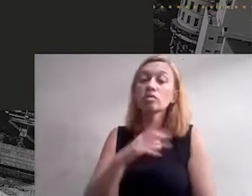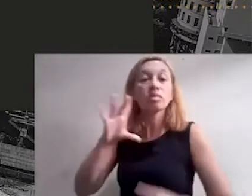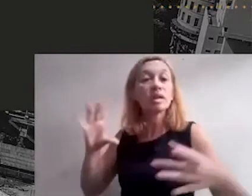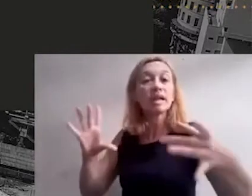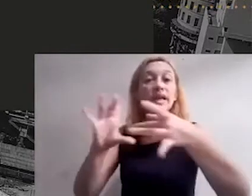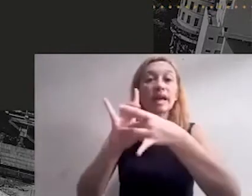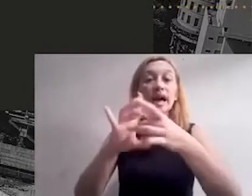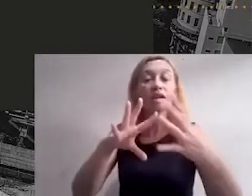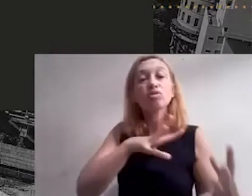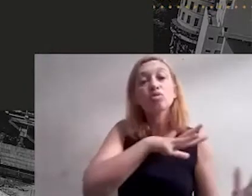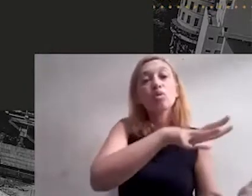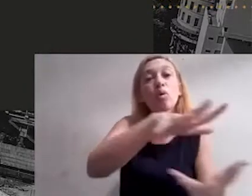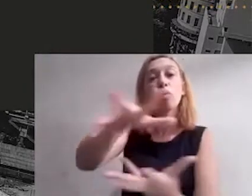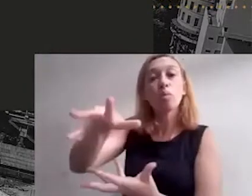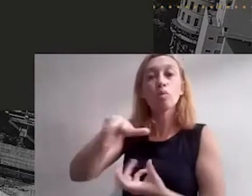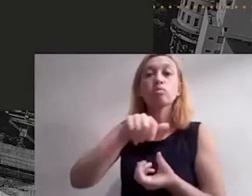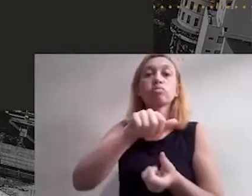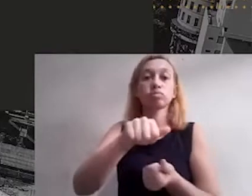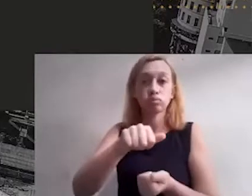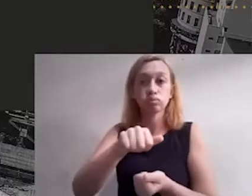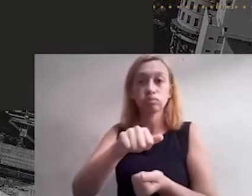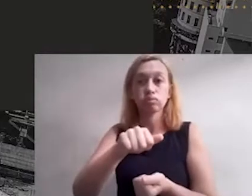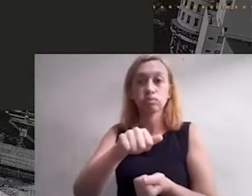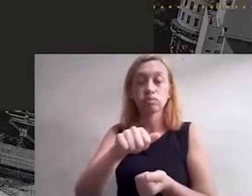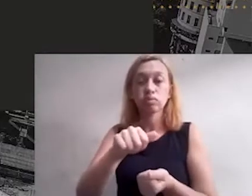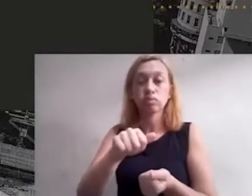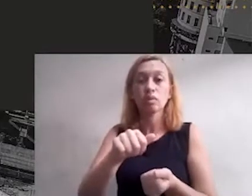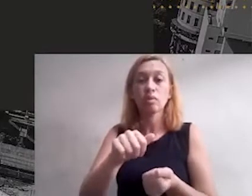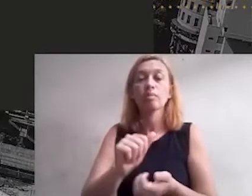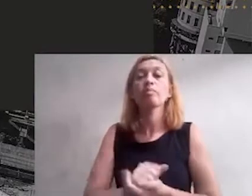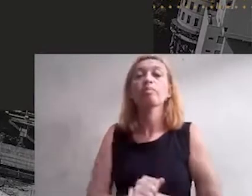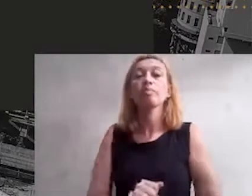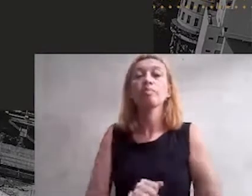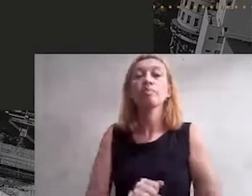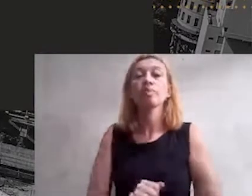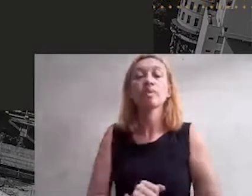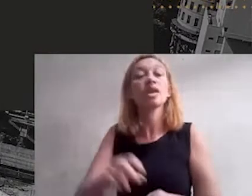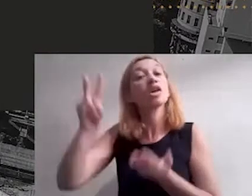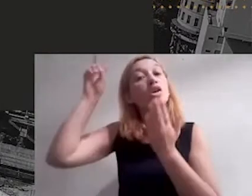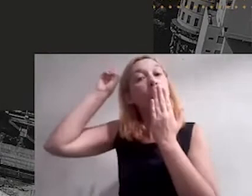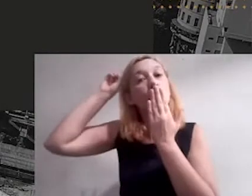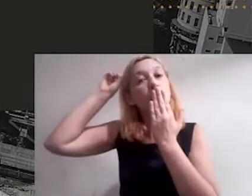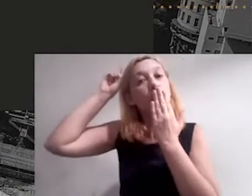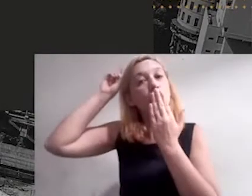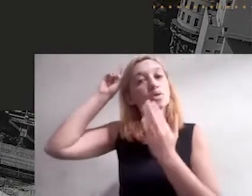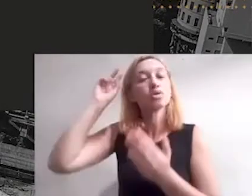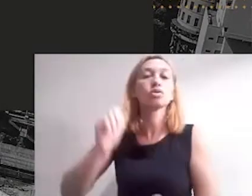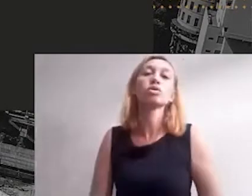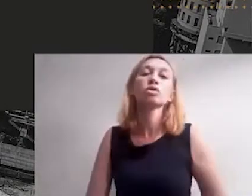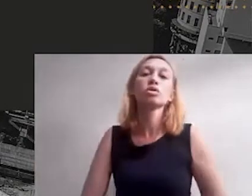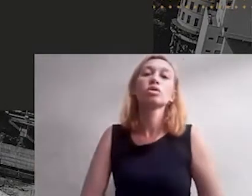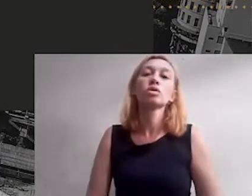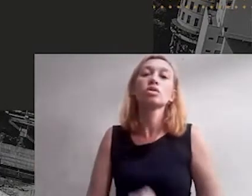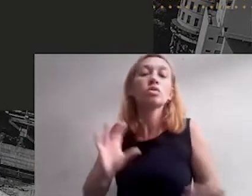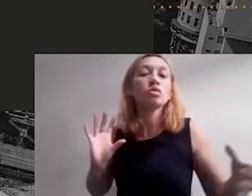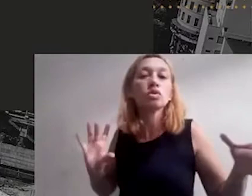Né? Isso é a velha frase daquele índio Sioux, né? Quer dizer que nós estamos